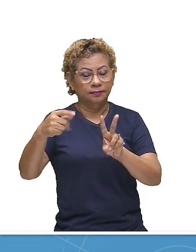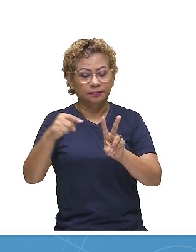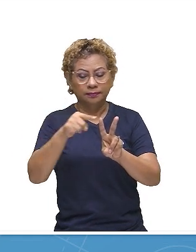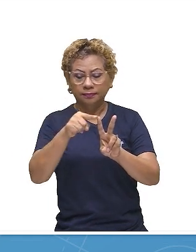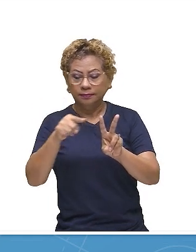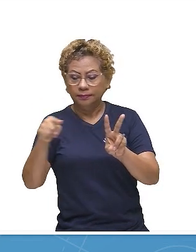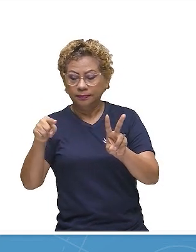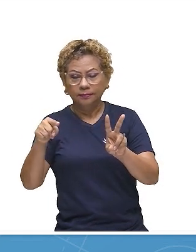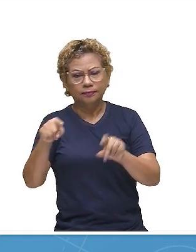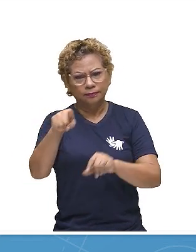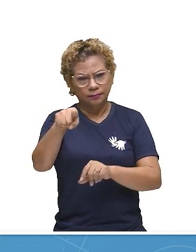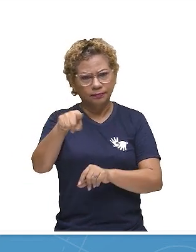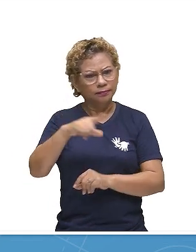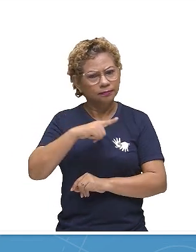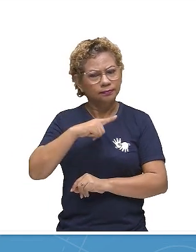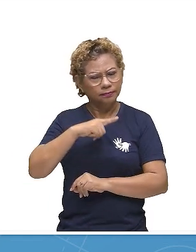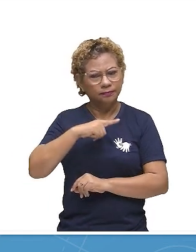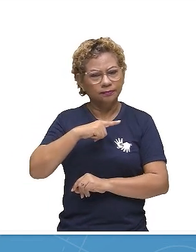radical,